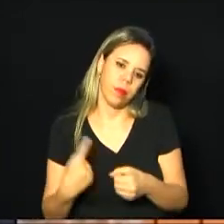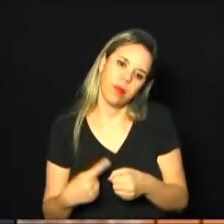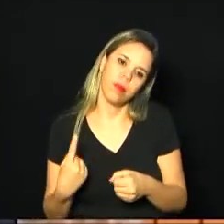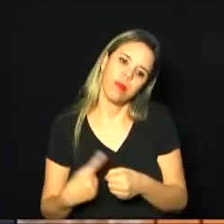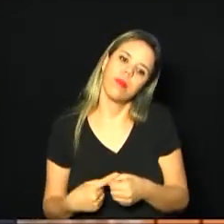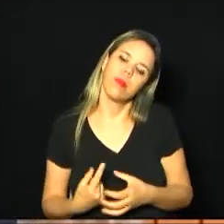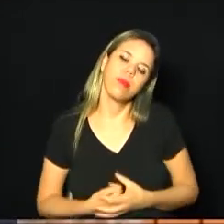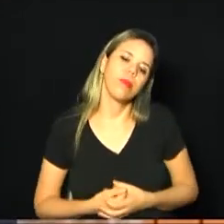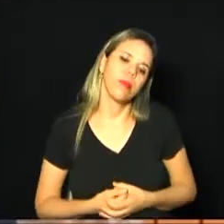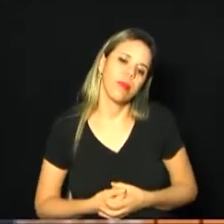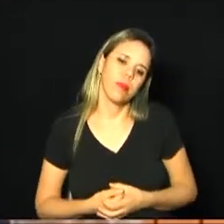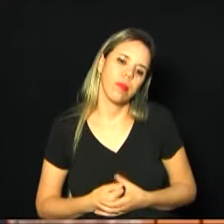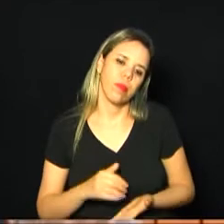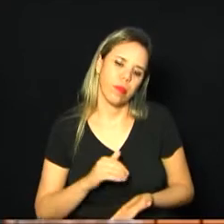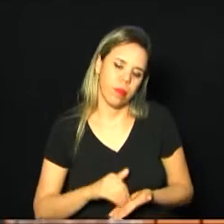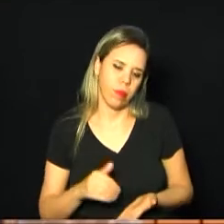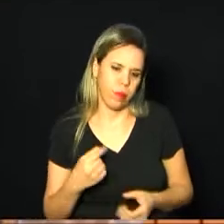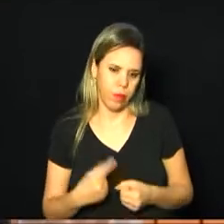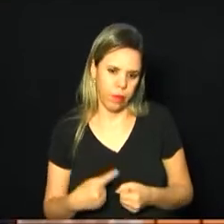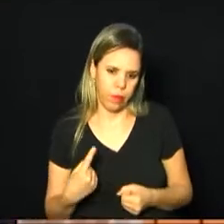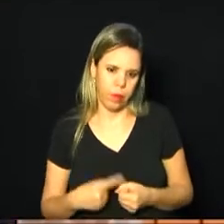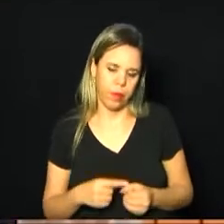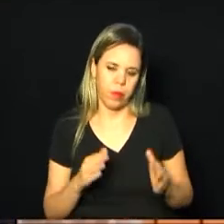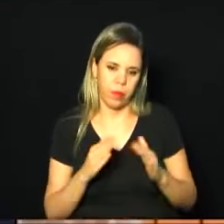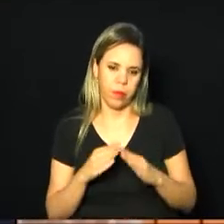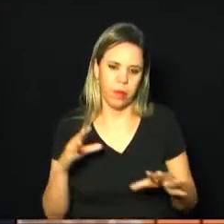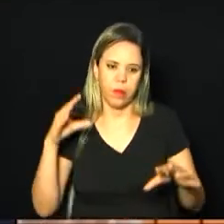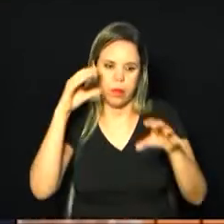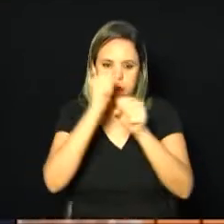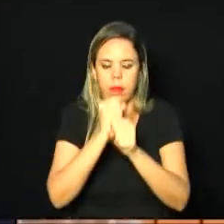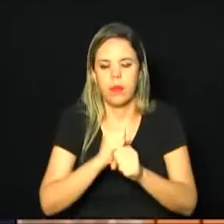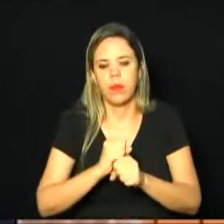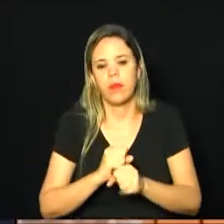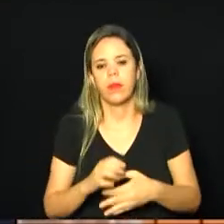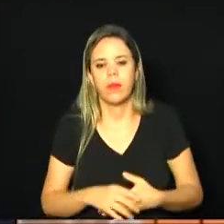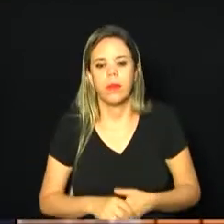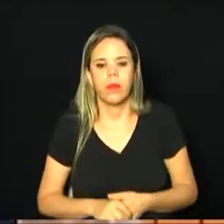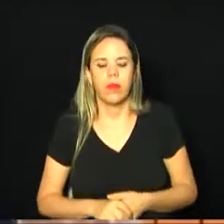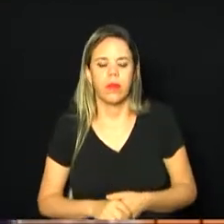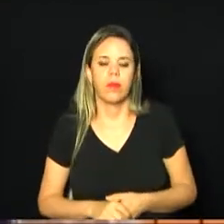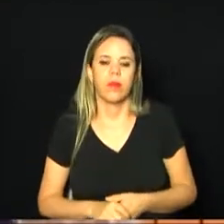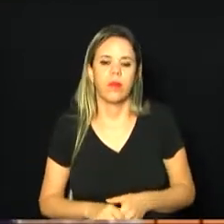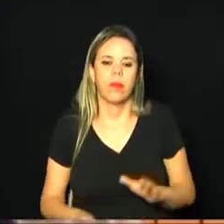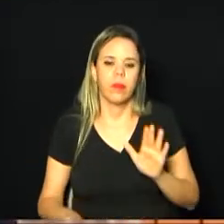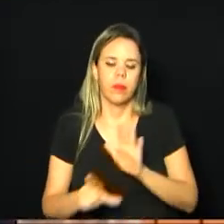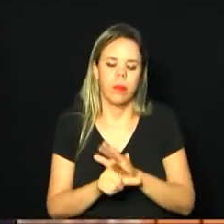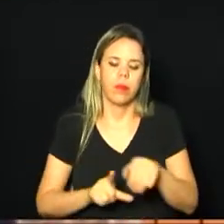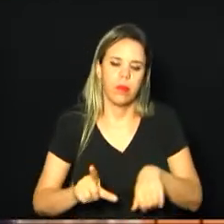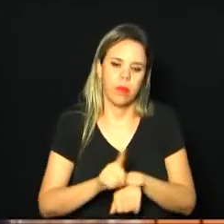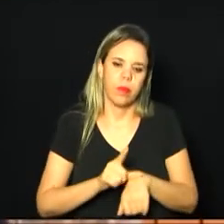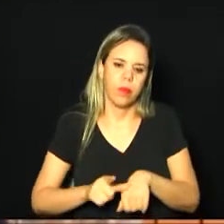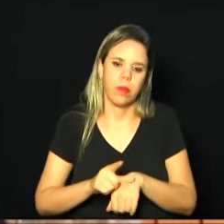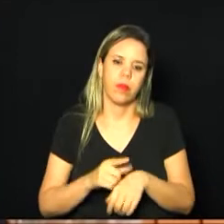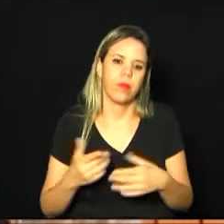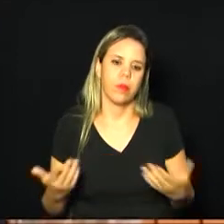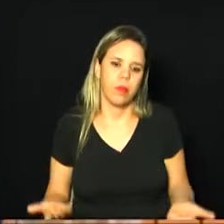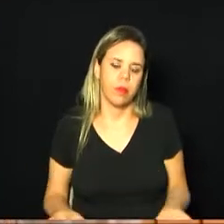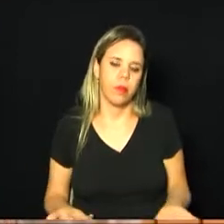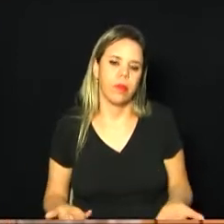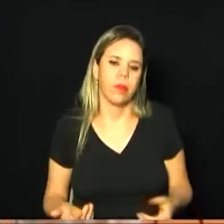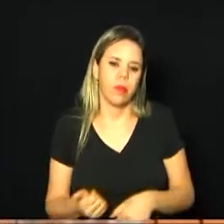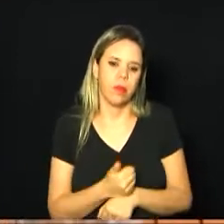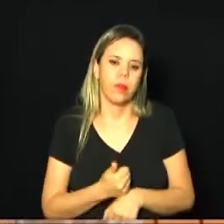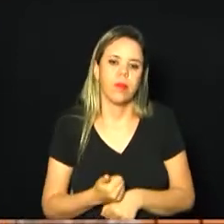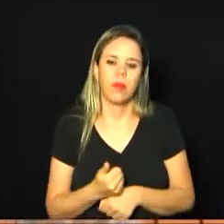de Transportes e o secretário municipal de habitação acumulam respeita Oi gente na forma da legislação específica em vigor os